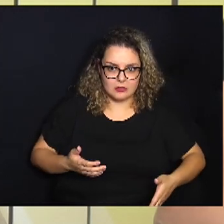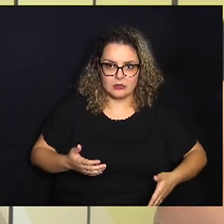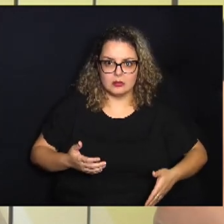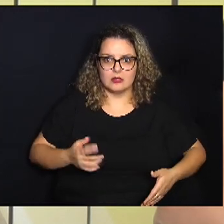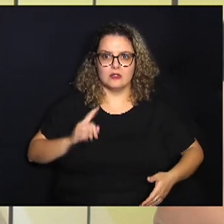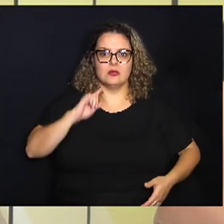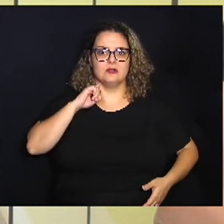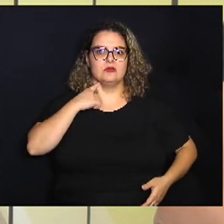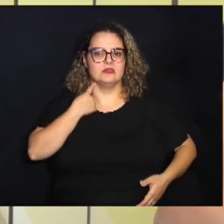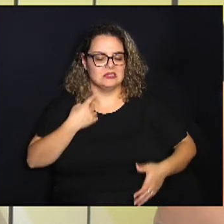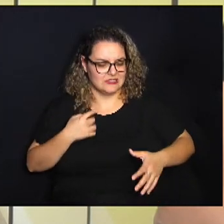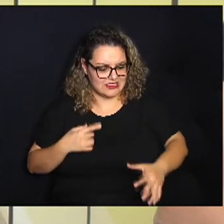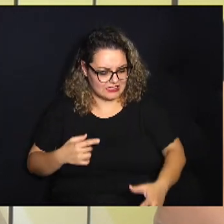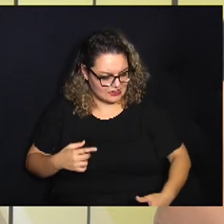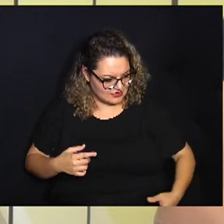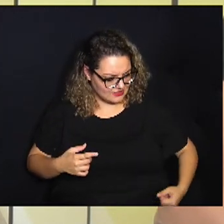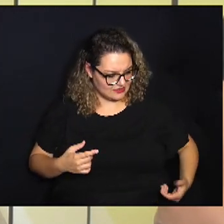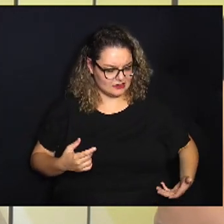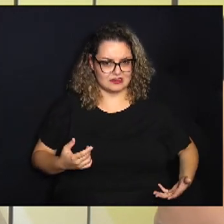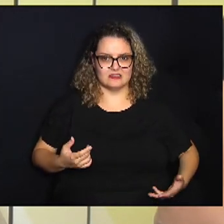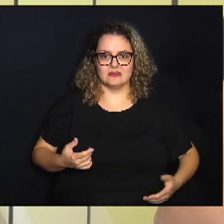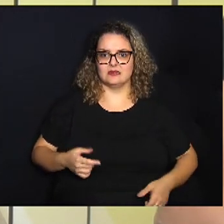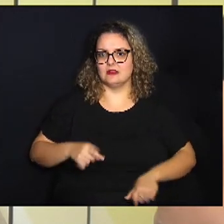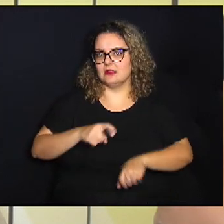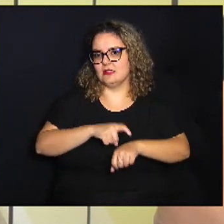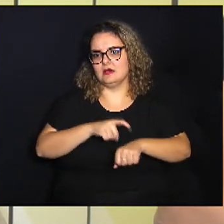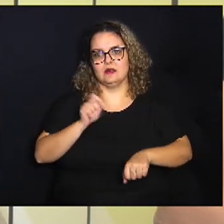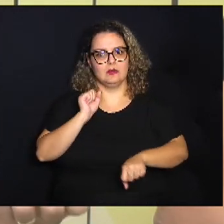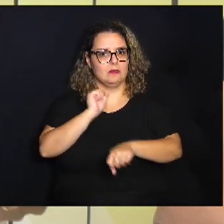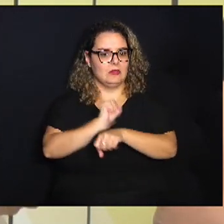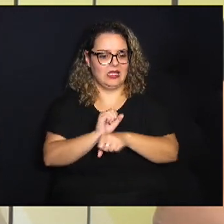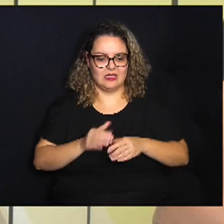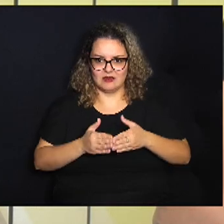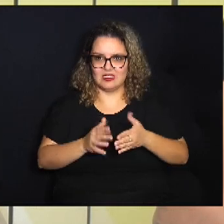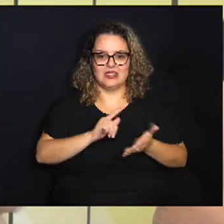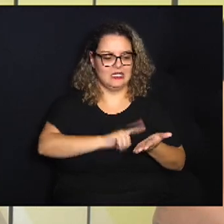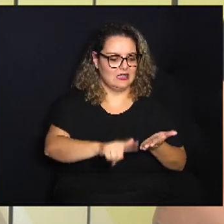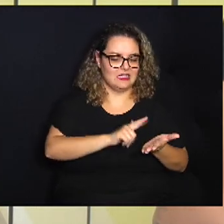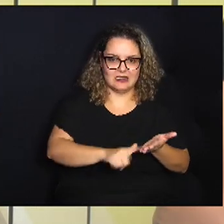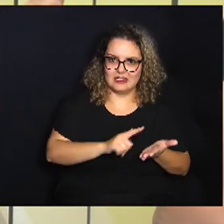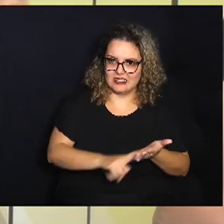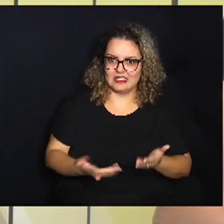lixo. E aí, entre o tempo de parar o barco, tirar